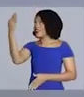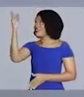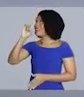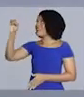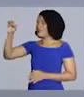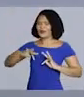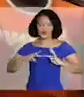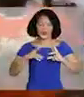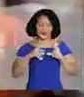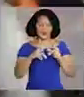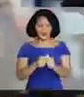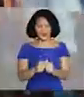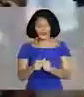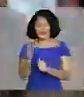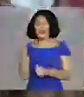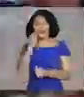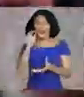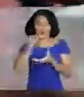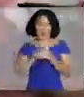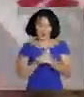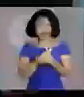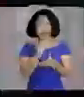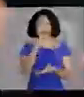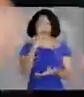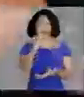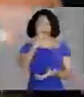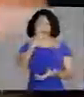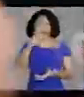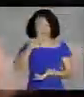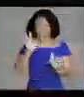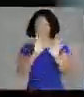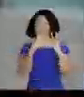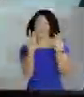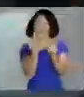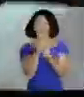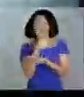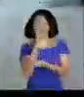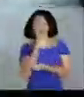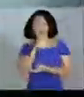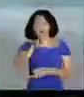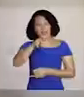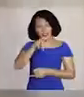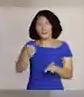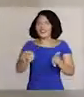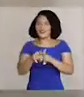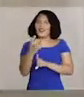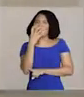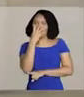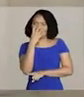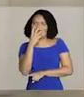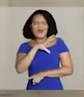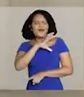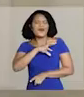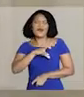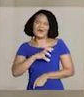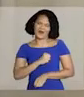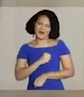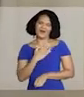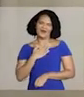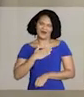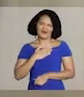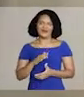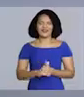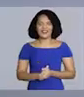Deus por tudo, pela minha esposa Karen, pelos meus pais, pelas minhas irmãs e pela Judite, o meu amor de quatro